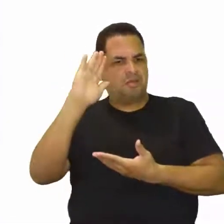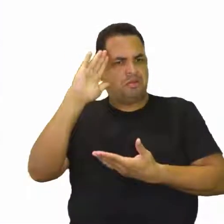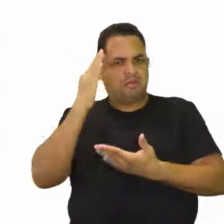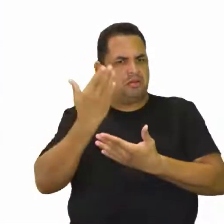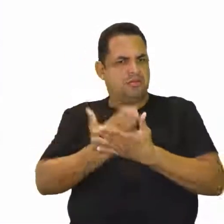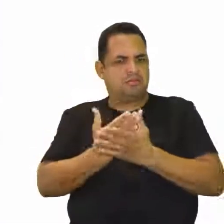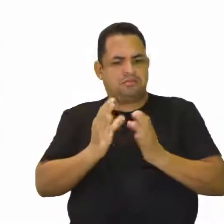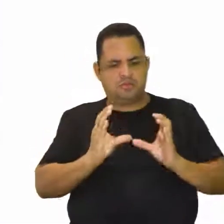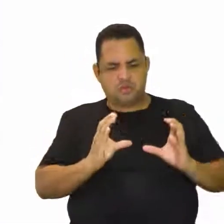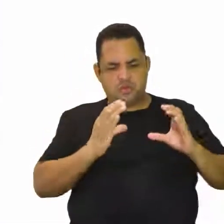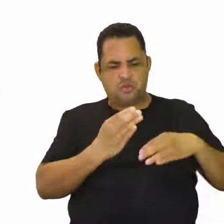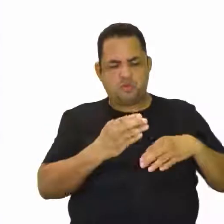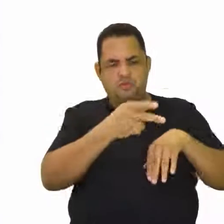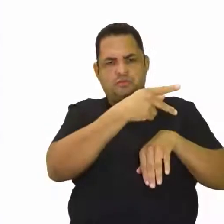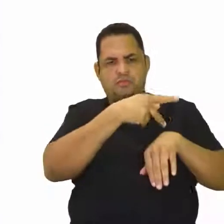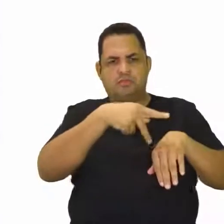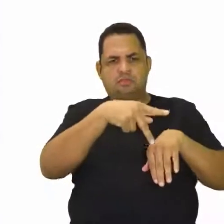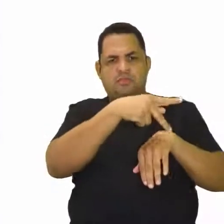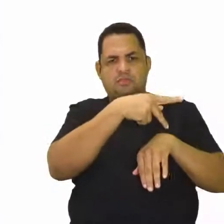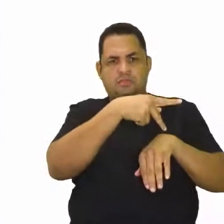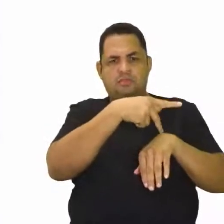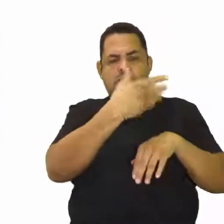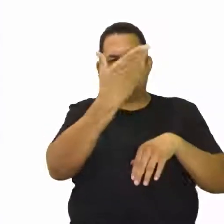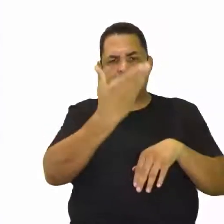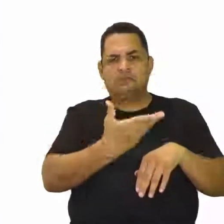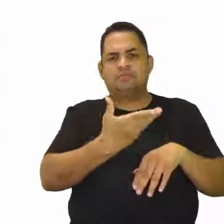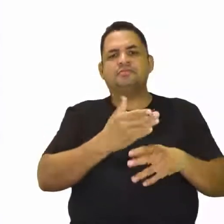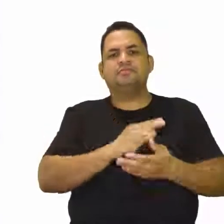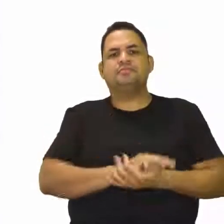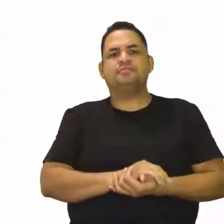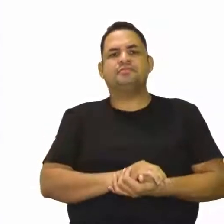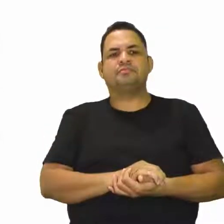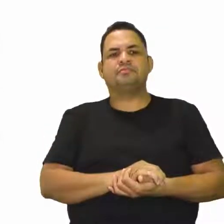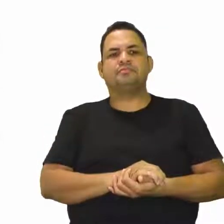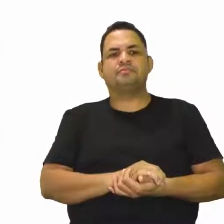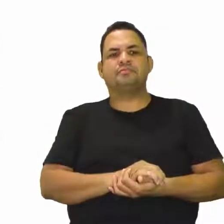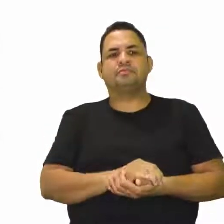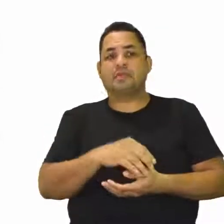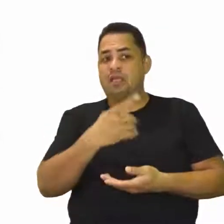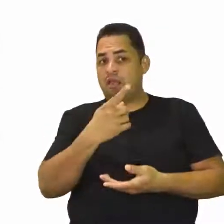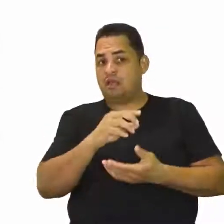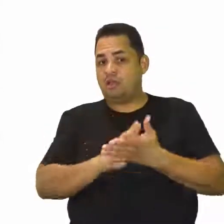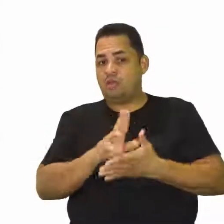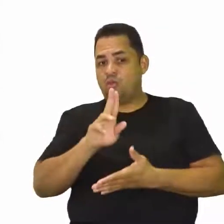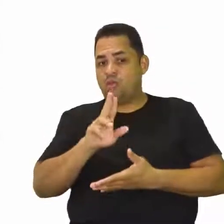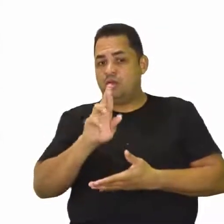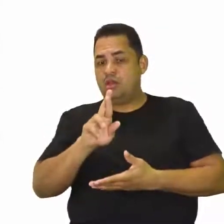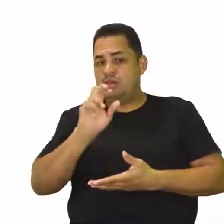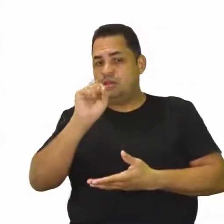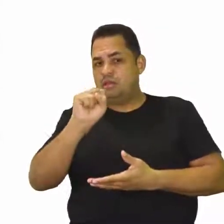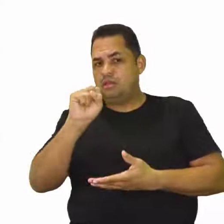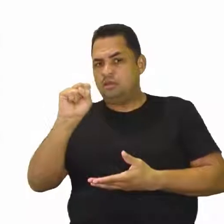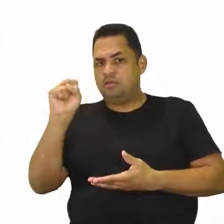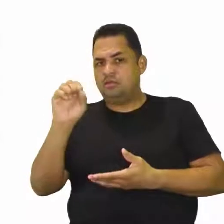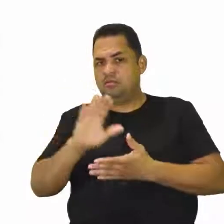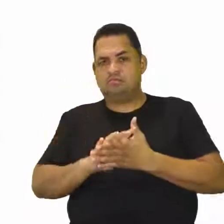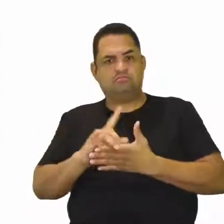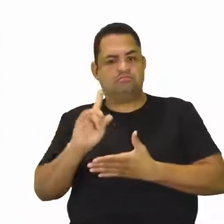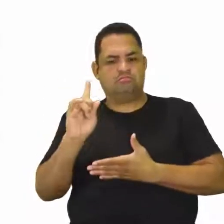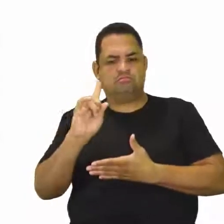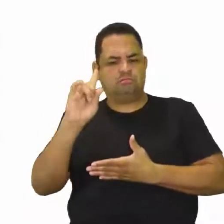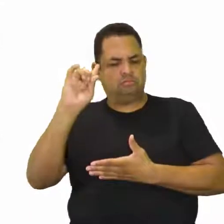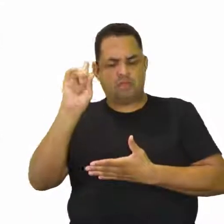desconfiança na Liga das Nações. Preste bem atenção nisso daqui, tá, aluno? A União Soviética, ela